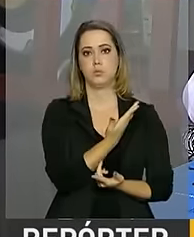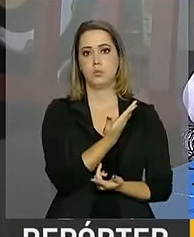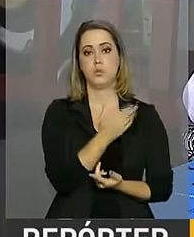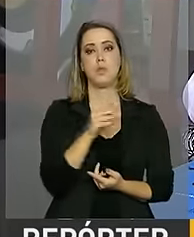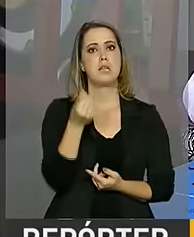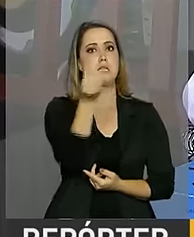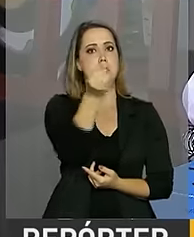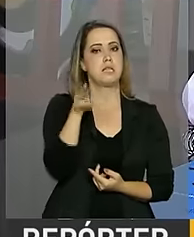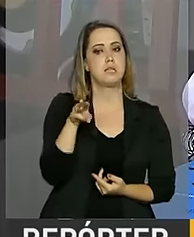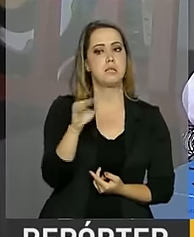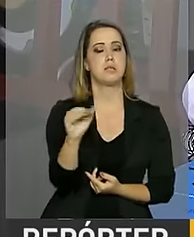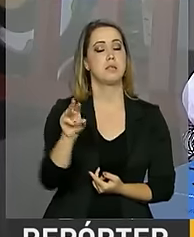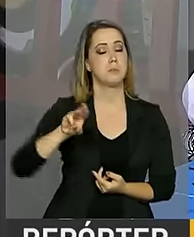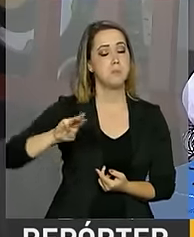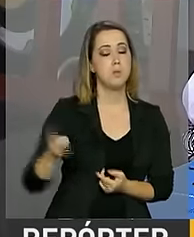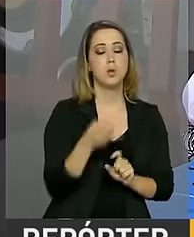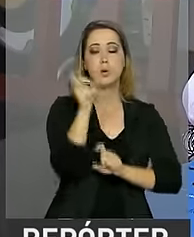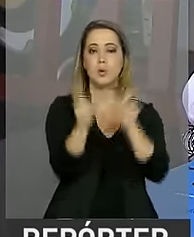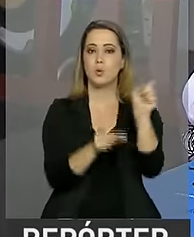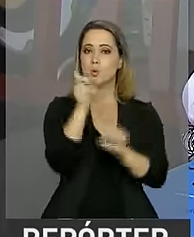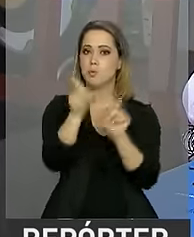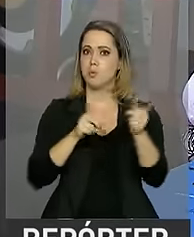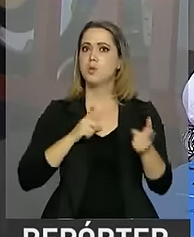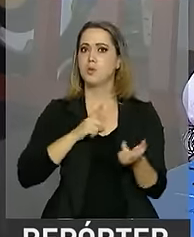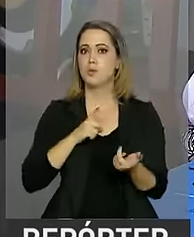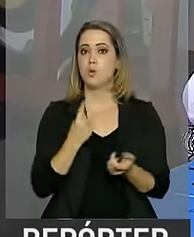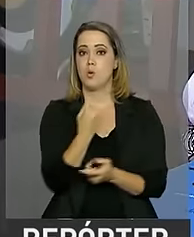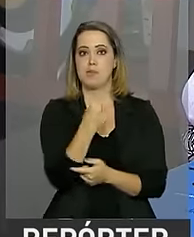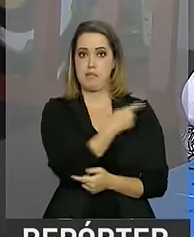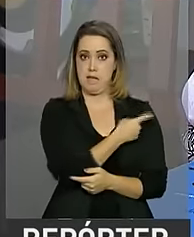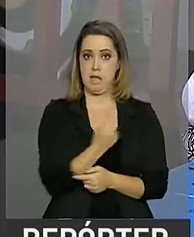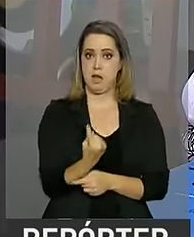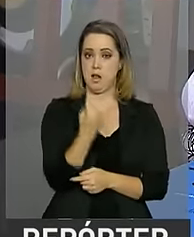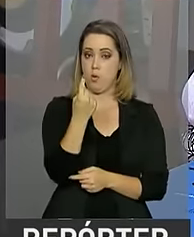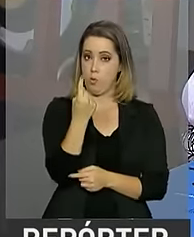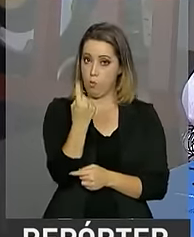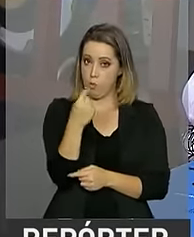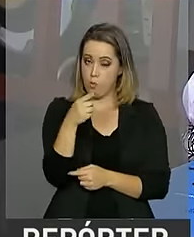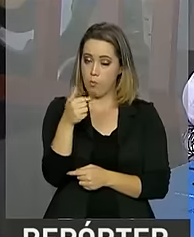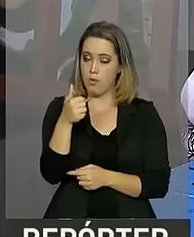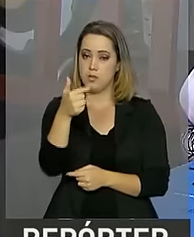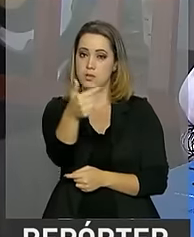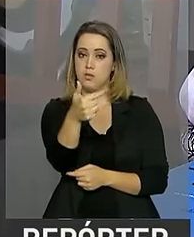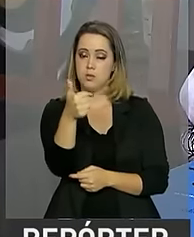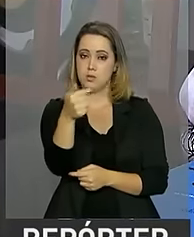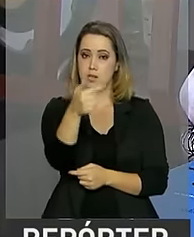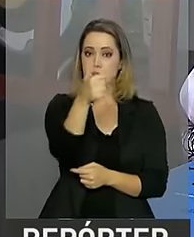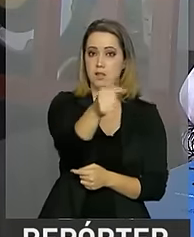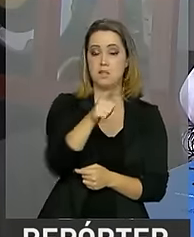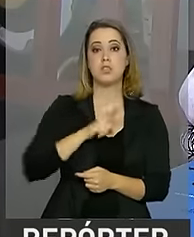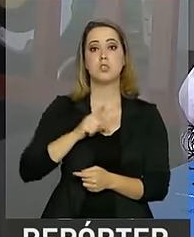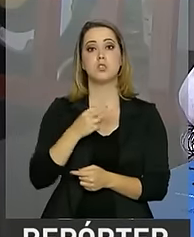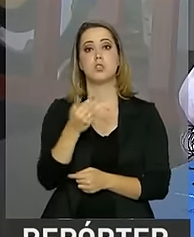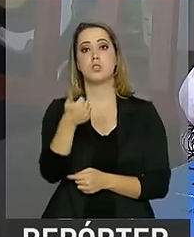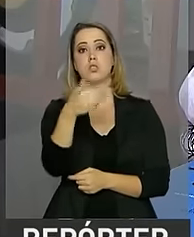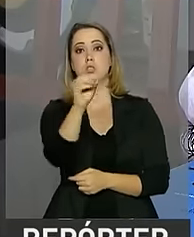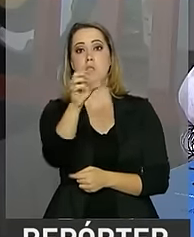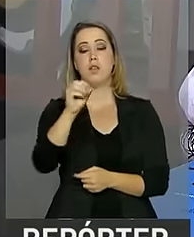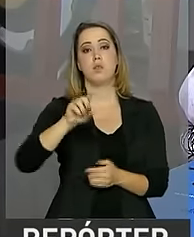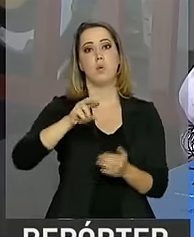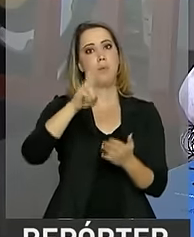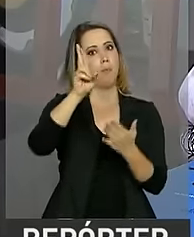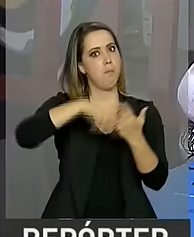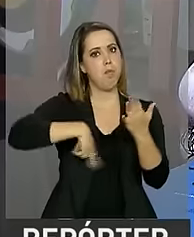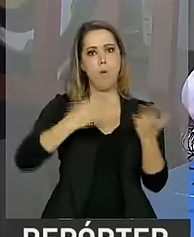Gabriela está entre os 77 que conseguiram nota 1000 ela Nem precisou fazer cursinho para ter